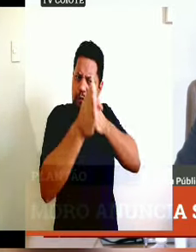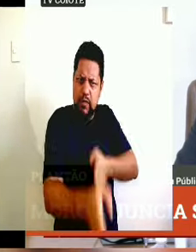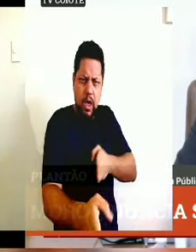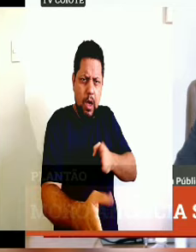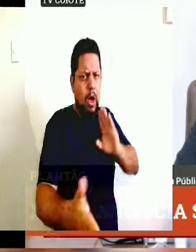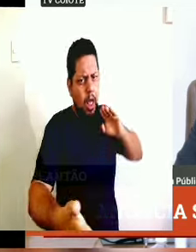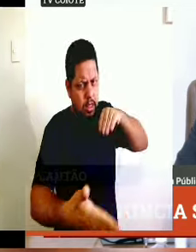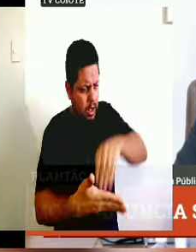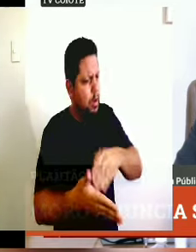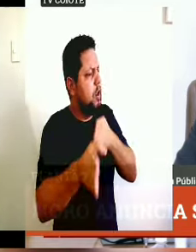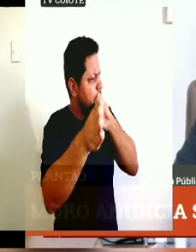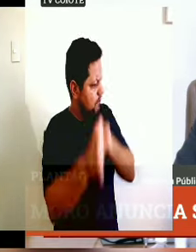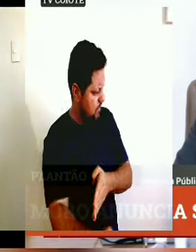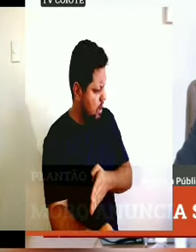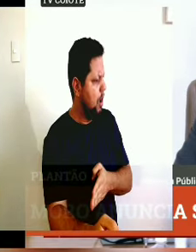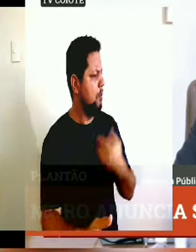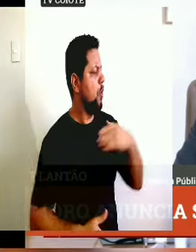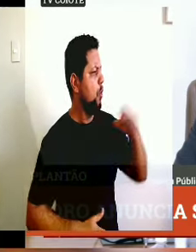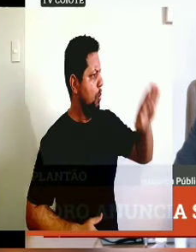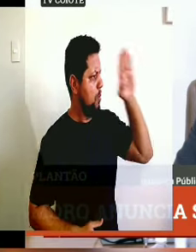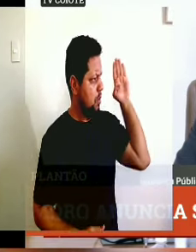compromisso no momento em que eu